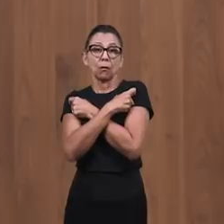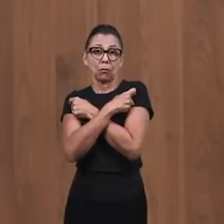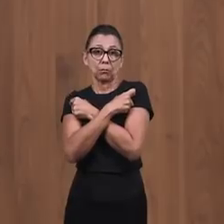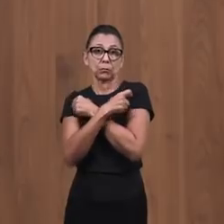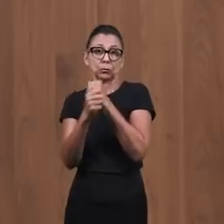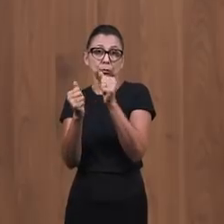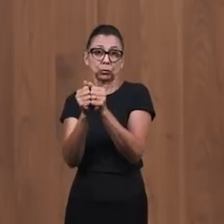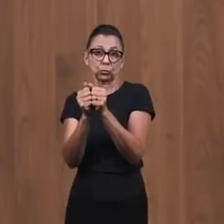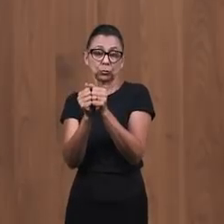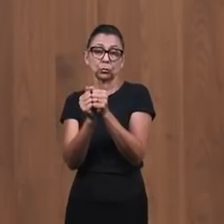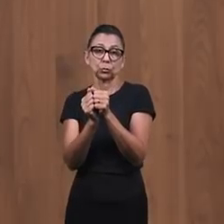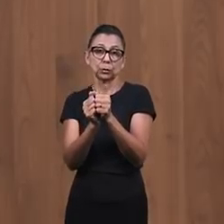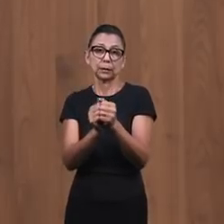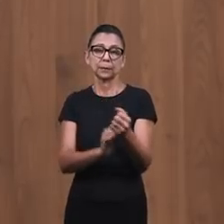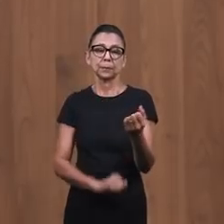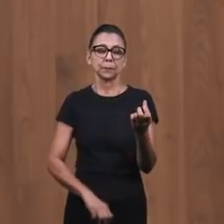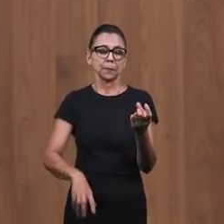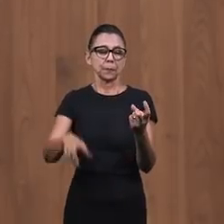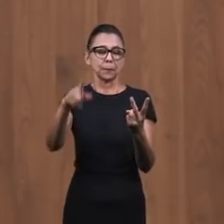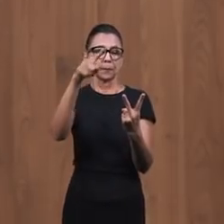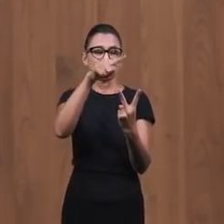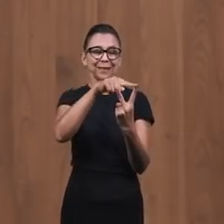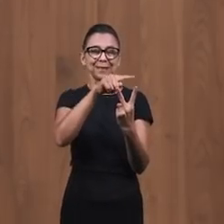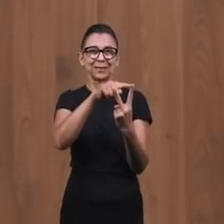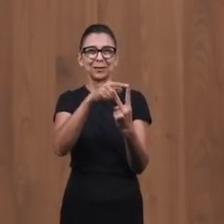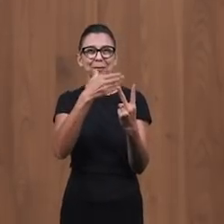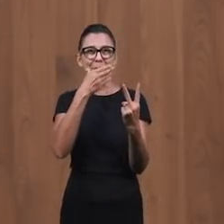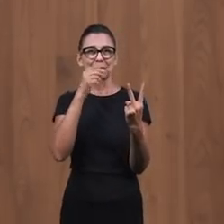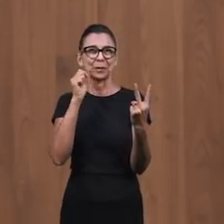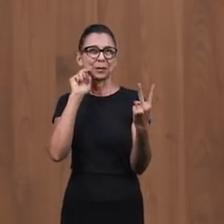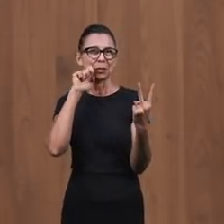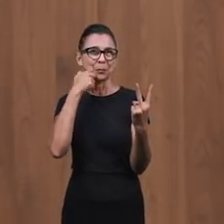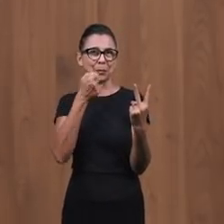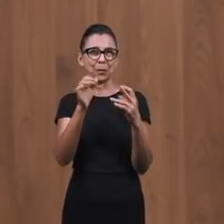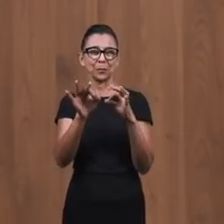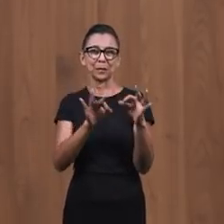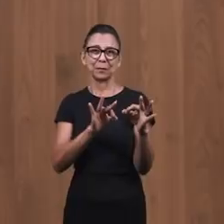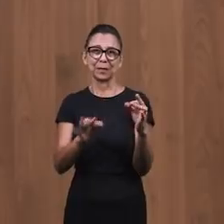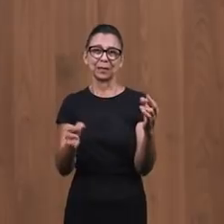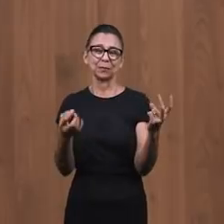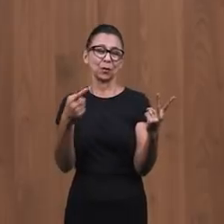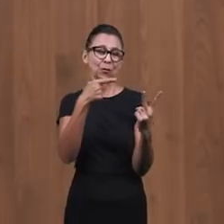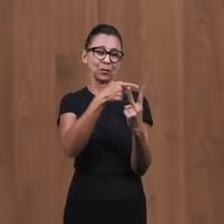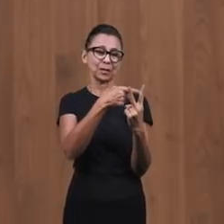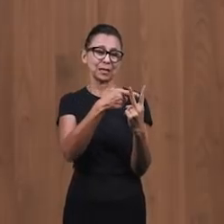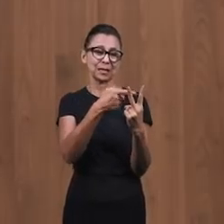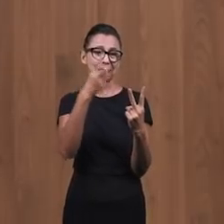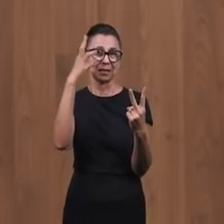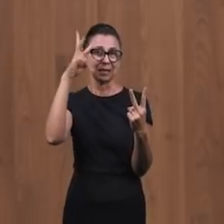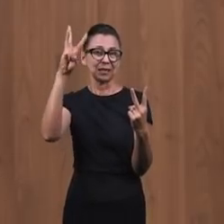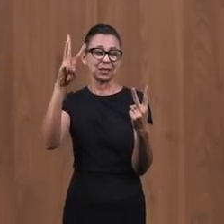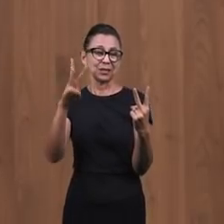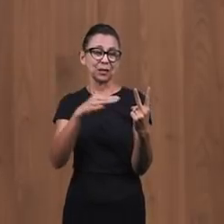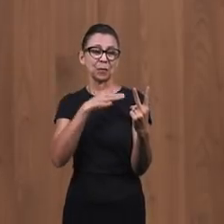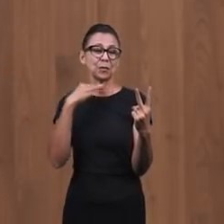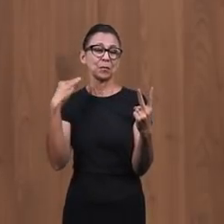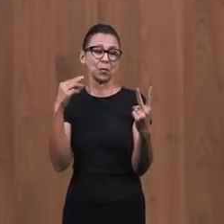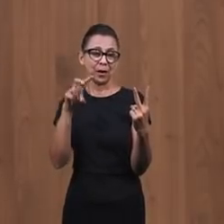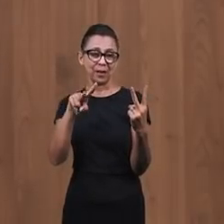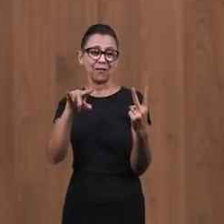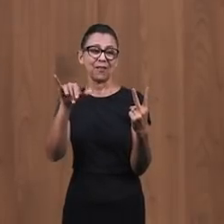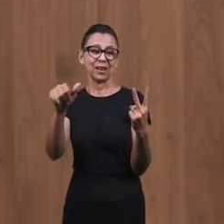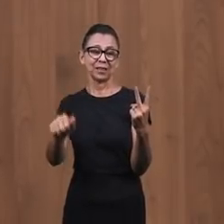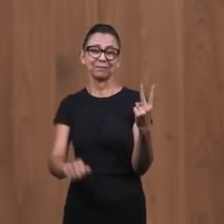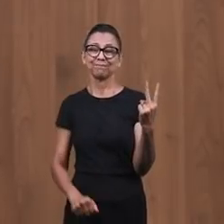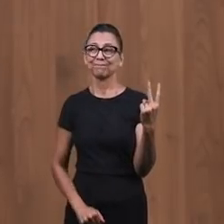significava aquilo. Já o padeiro, José disse que em 3 dias ele morreria. E